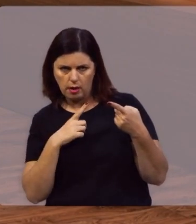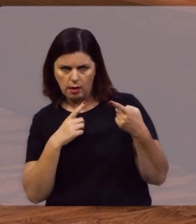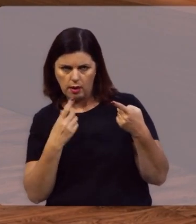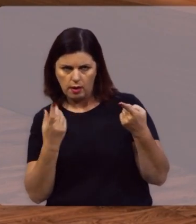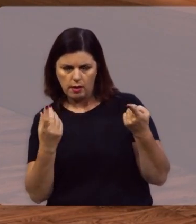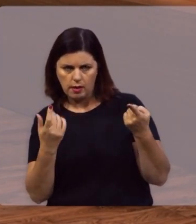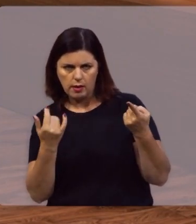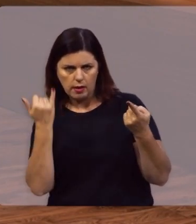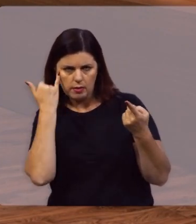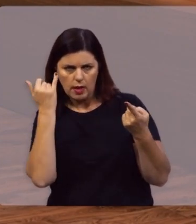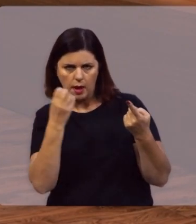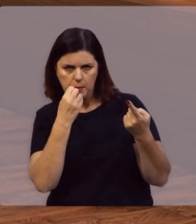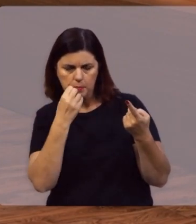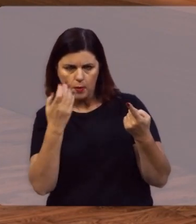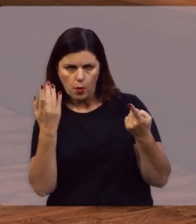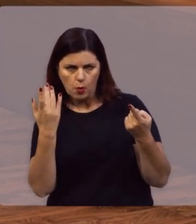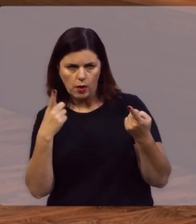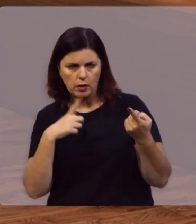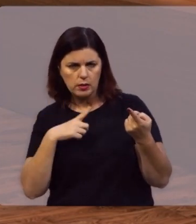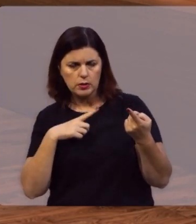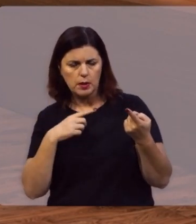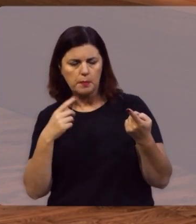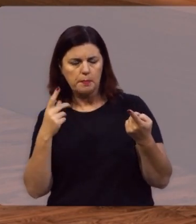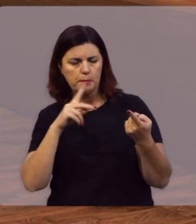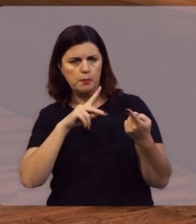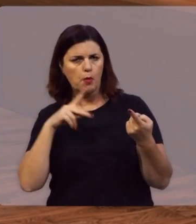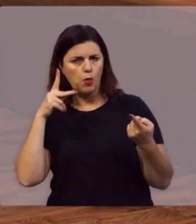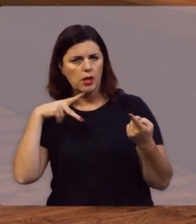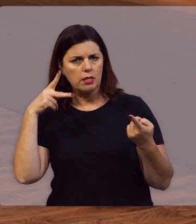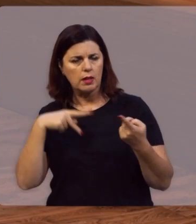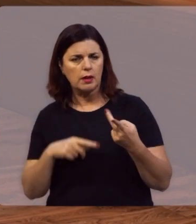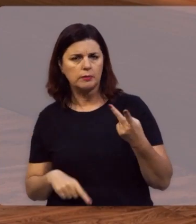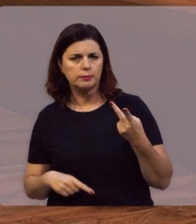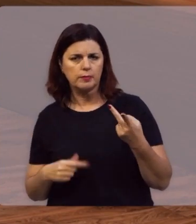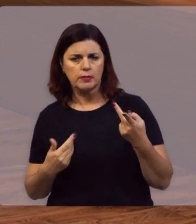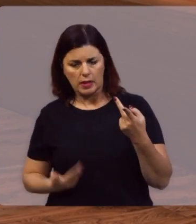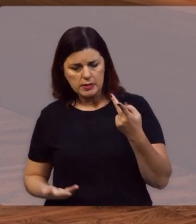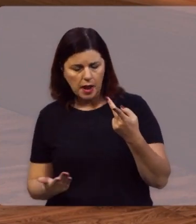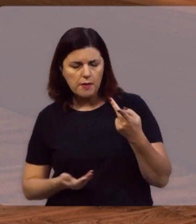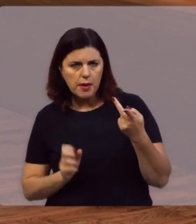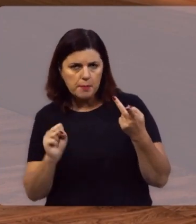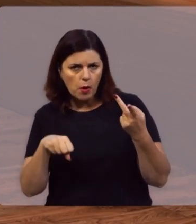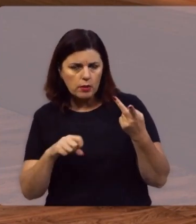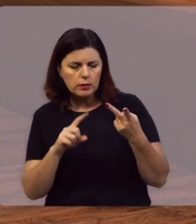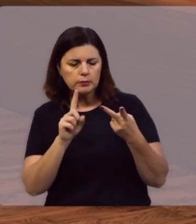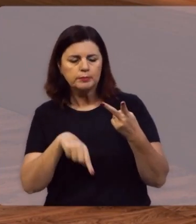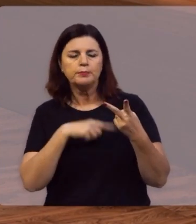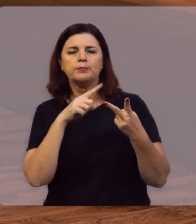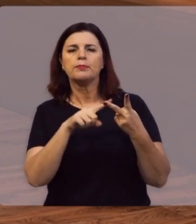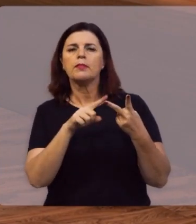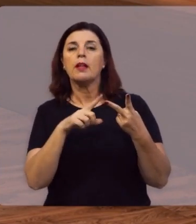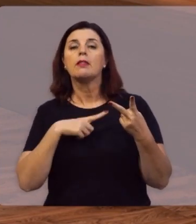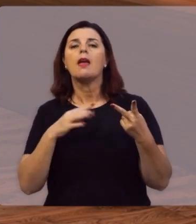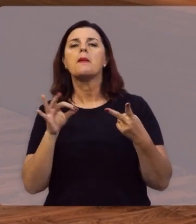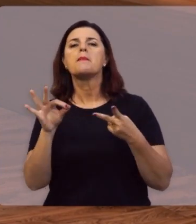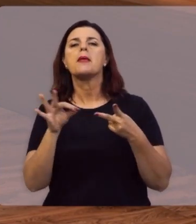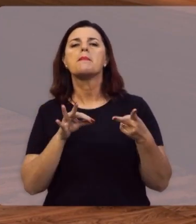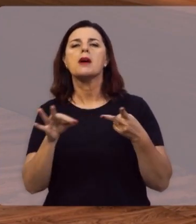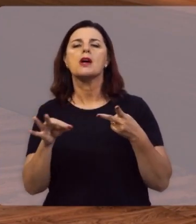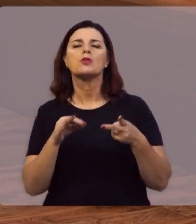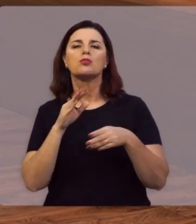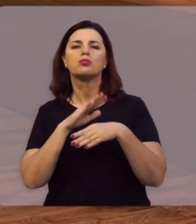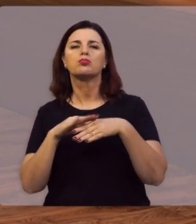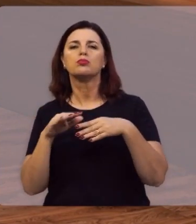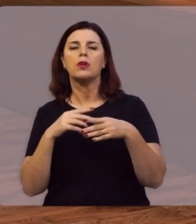política ela tem espírito público de servir segundo ela tem preparo